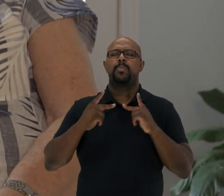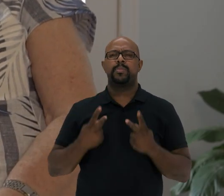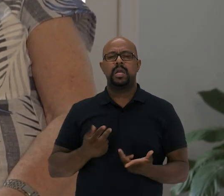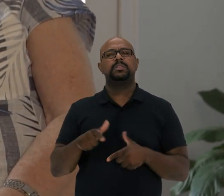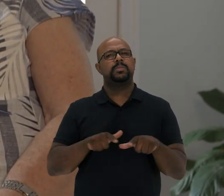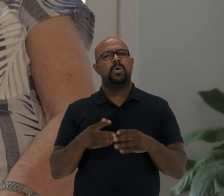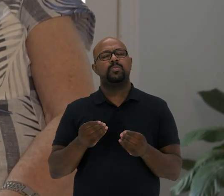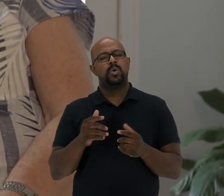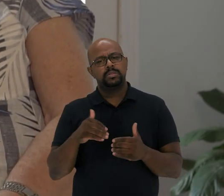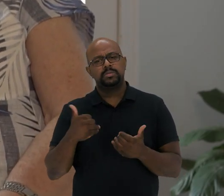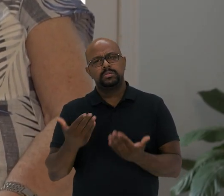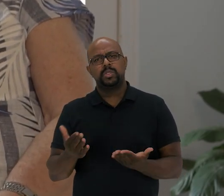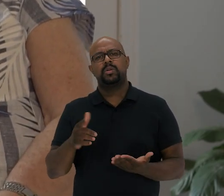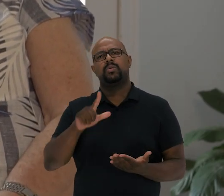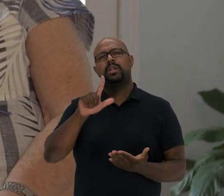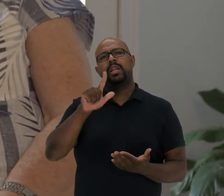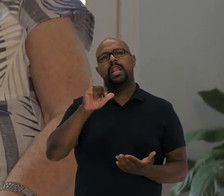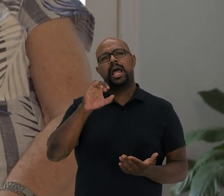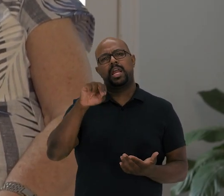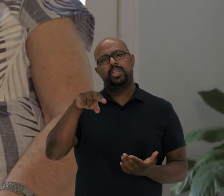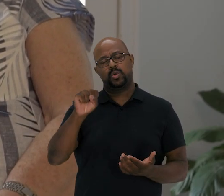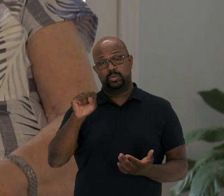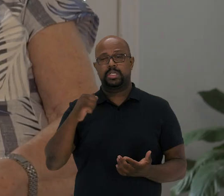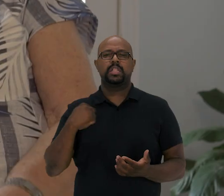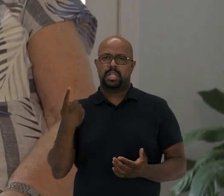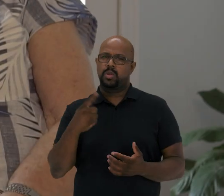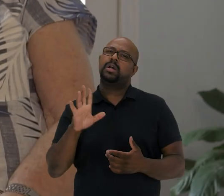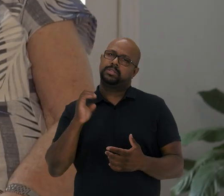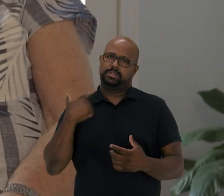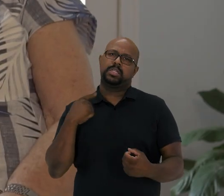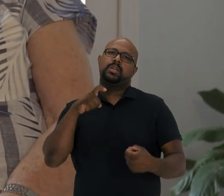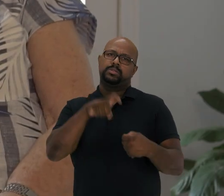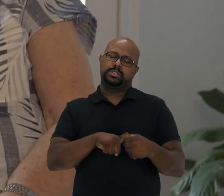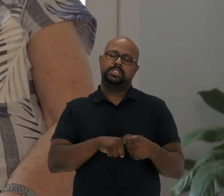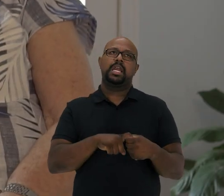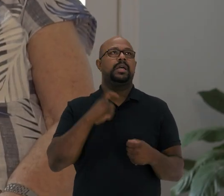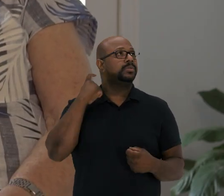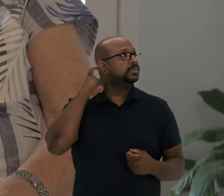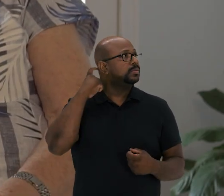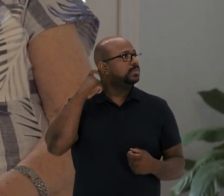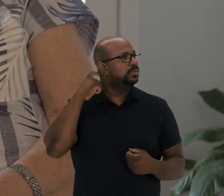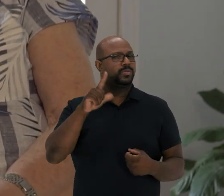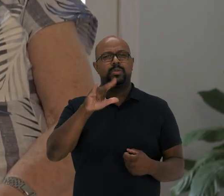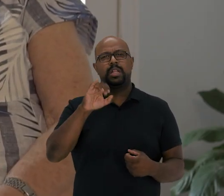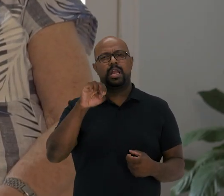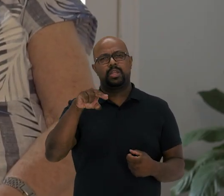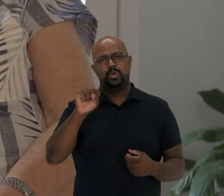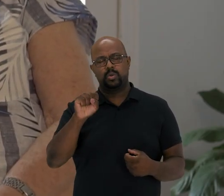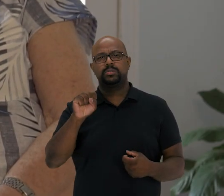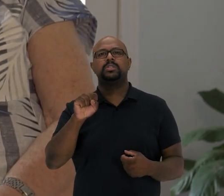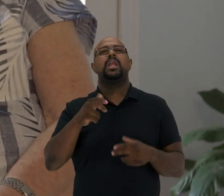Trabalhou também muito pelo Laios, até nós fomos associados do